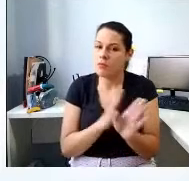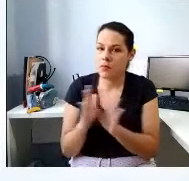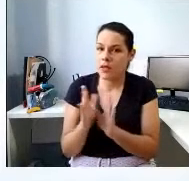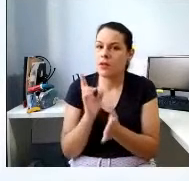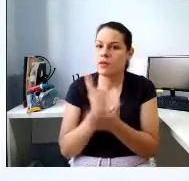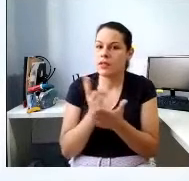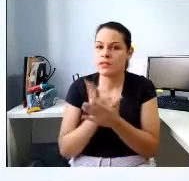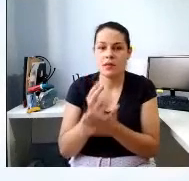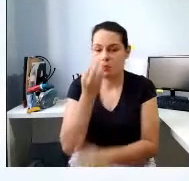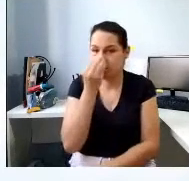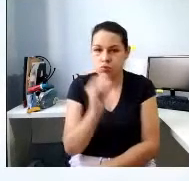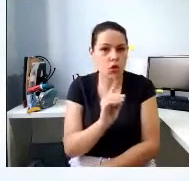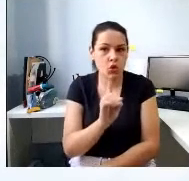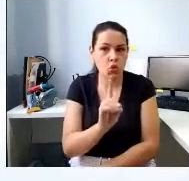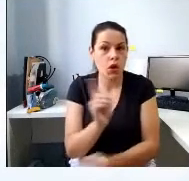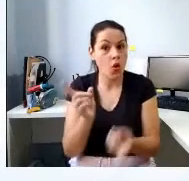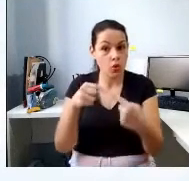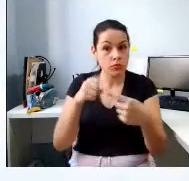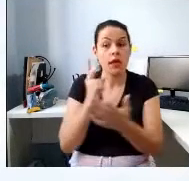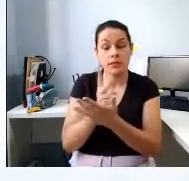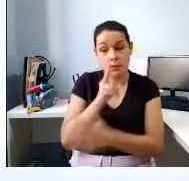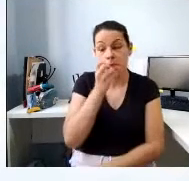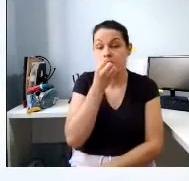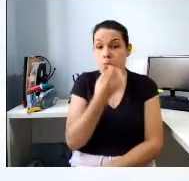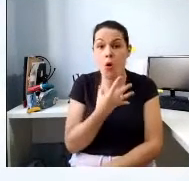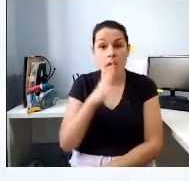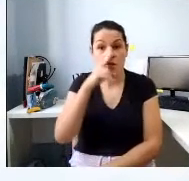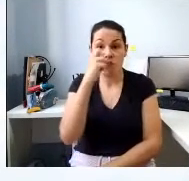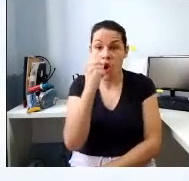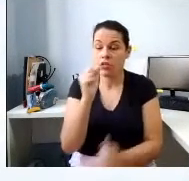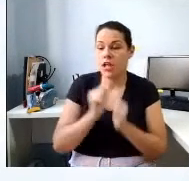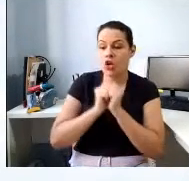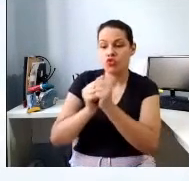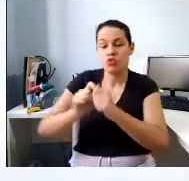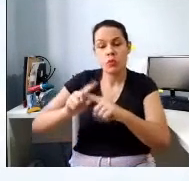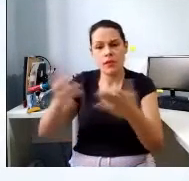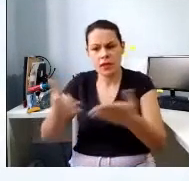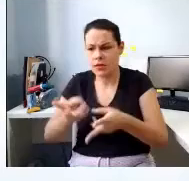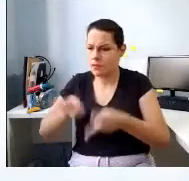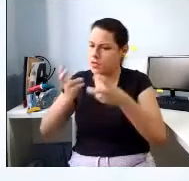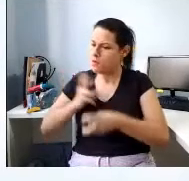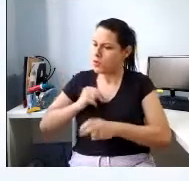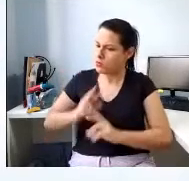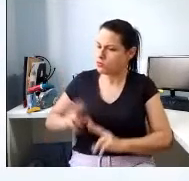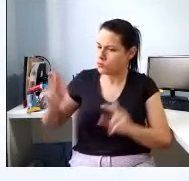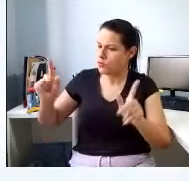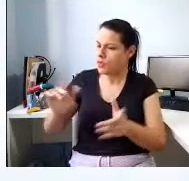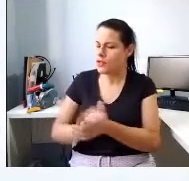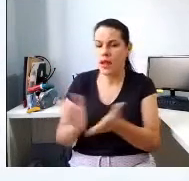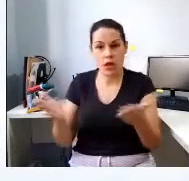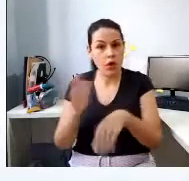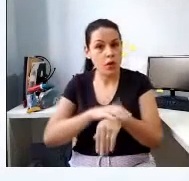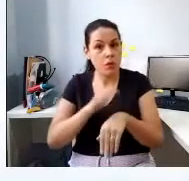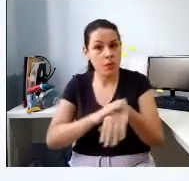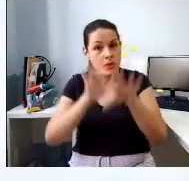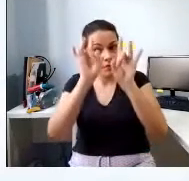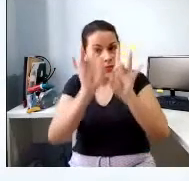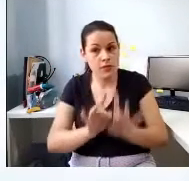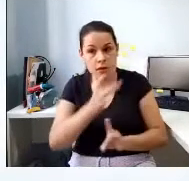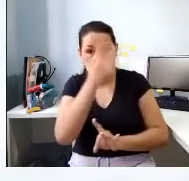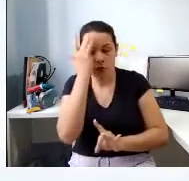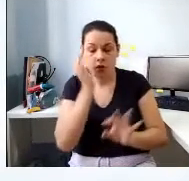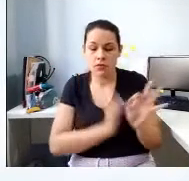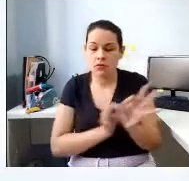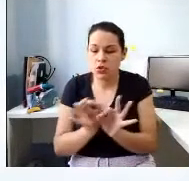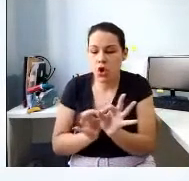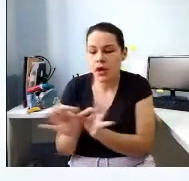ao contrário, ele é bastante forte. Então, agora, por outro lado, para nós nesse movimento, em especial todos aqueles que organizam, que estão, de certo